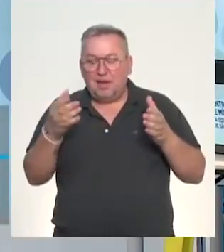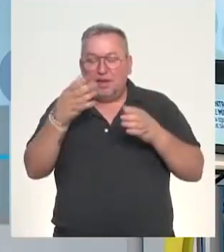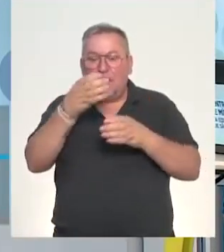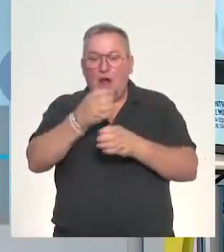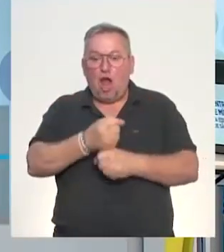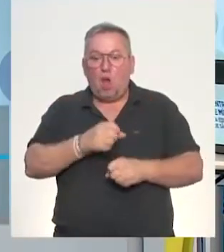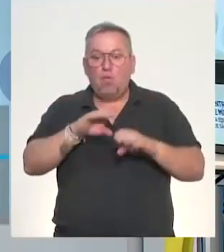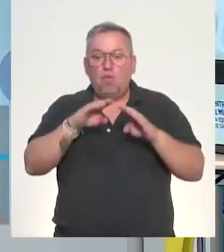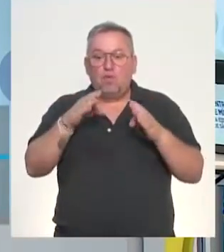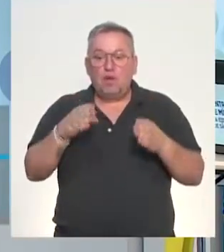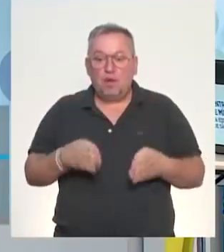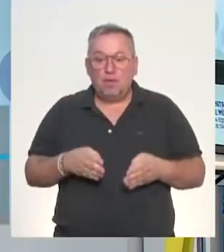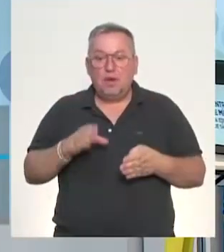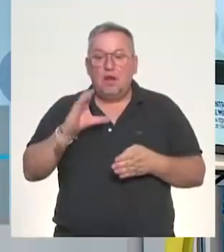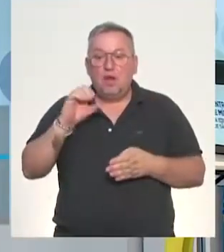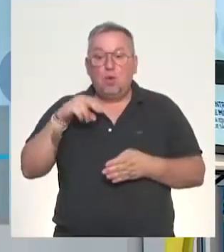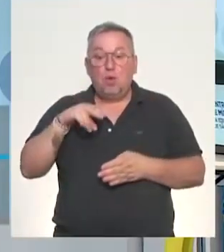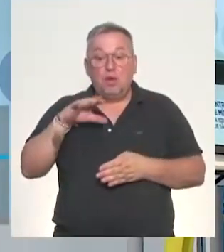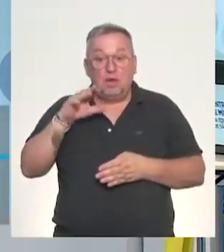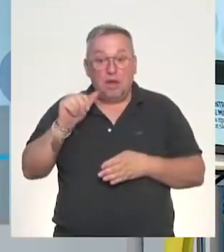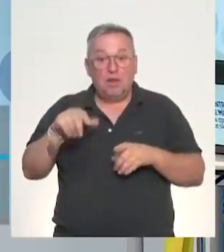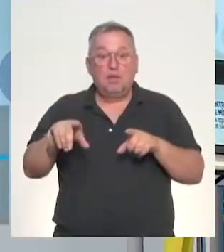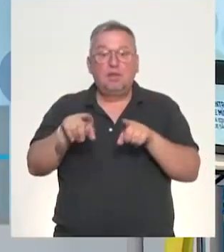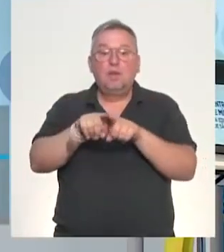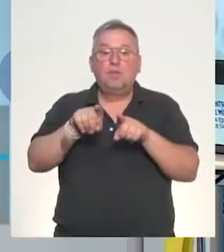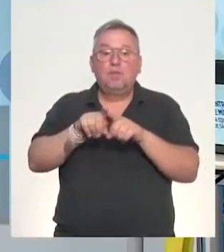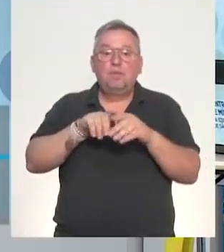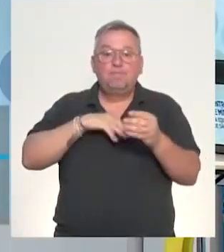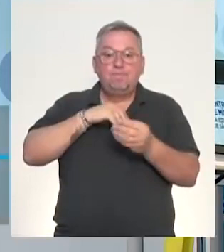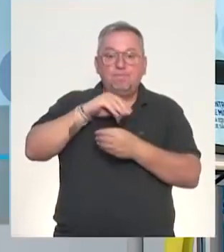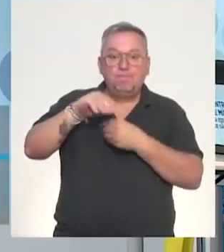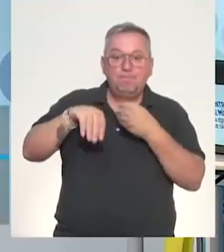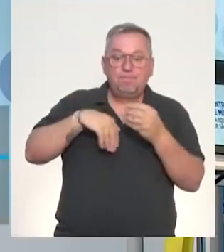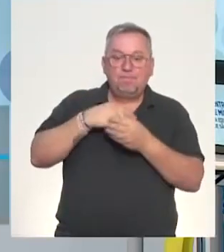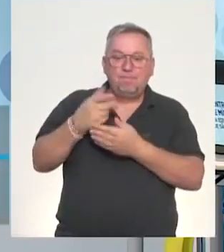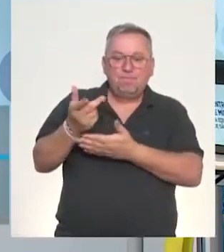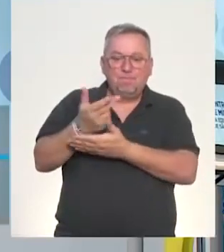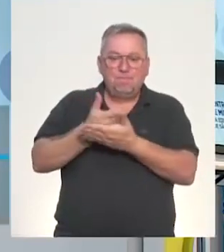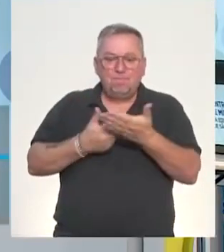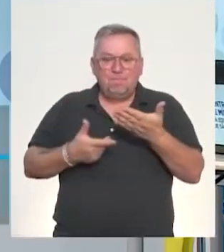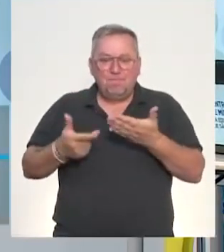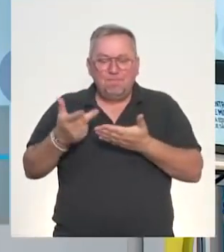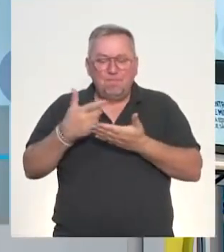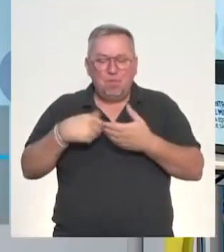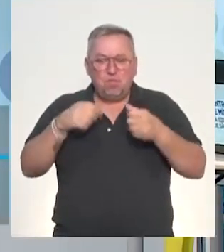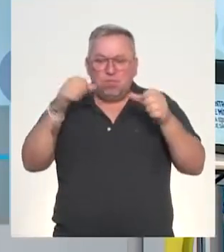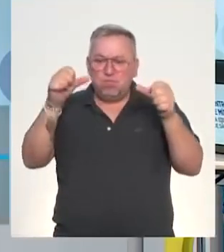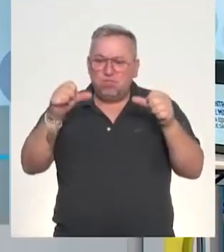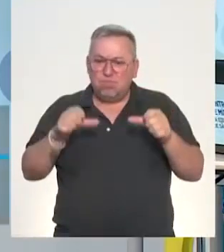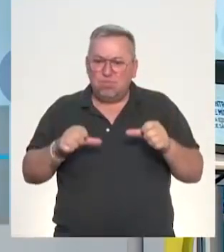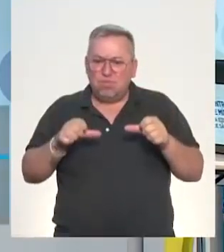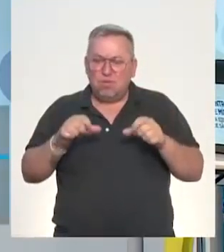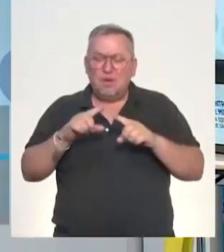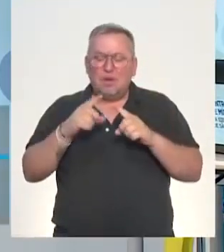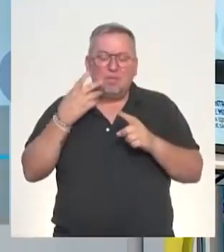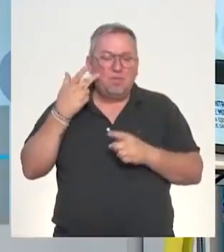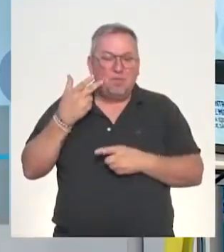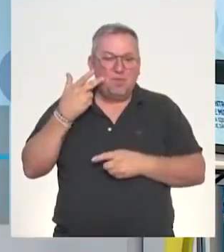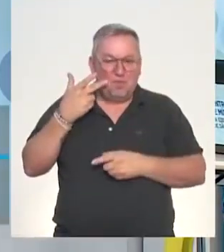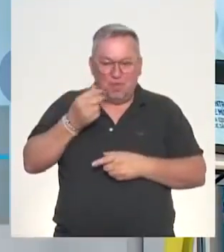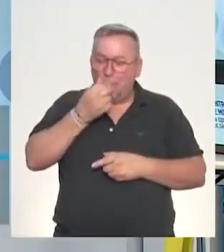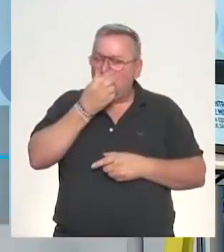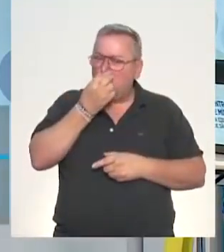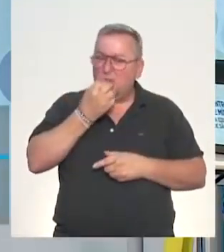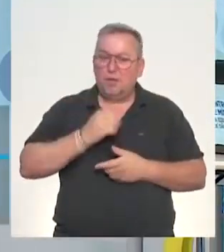né? Icônicas também, algumas situações aí envolvendo desenhos, envolvendo figuras, que é bastante comum aí no estudo de